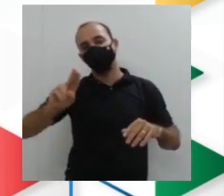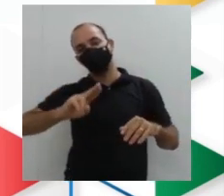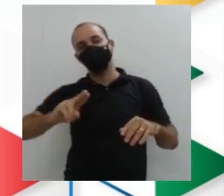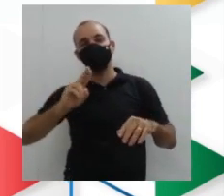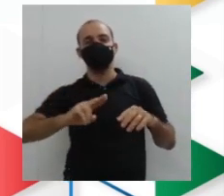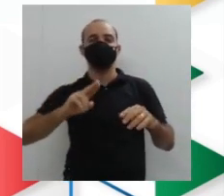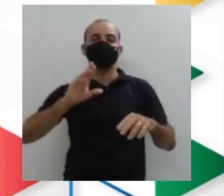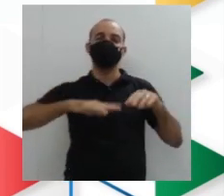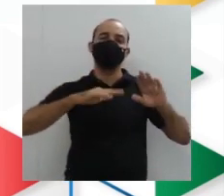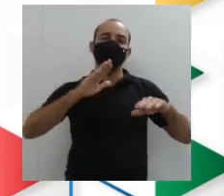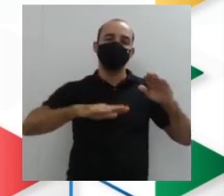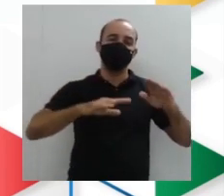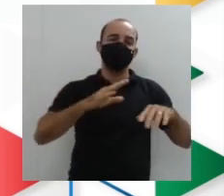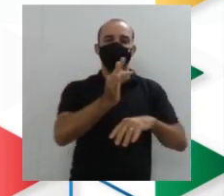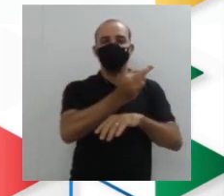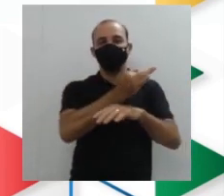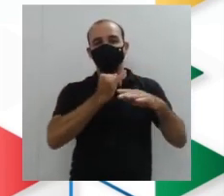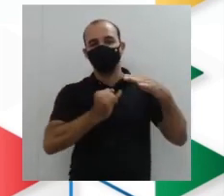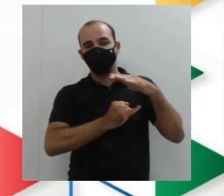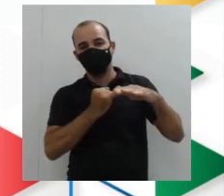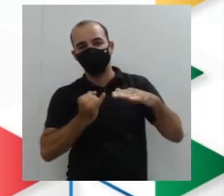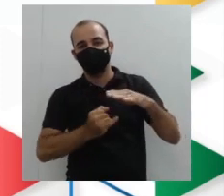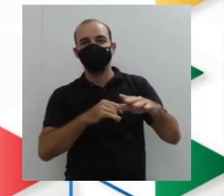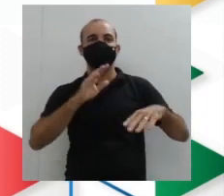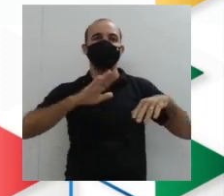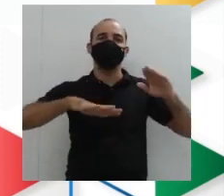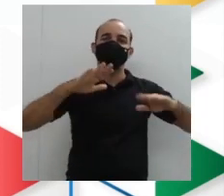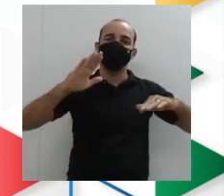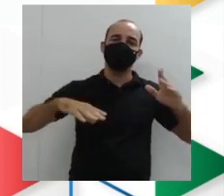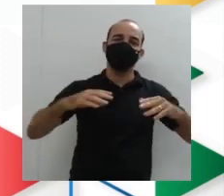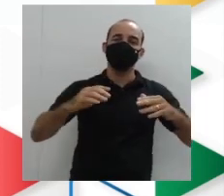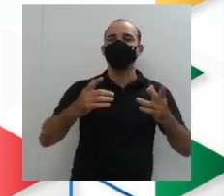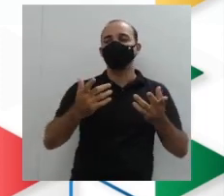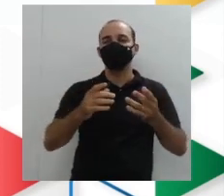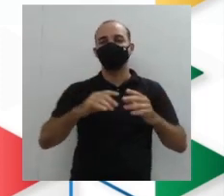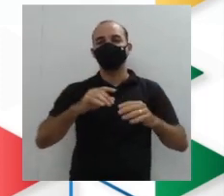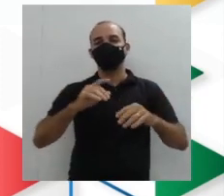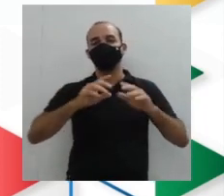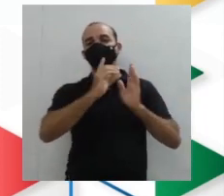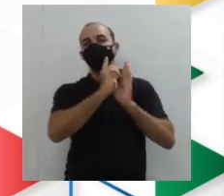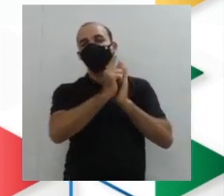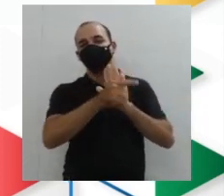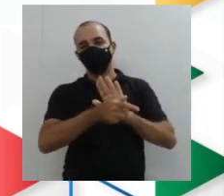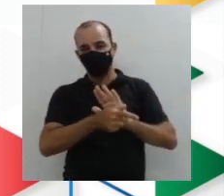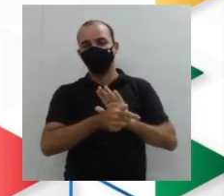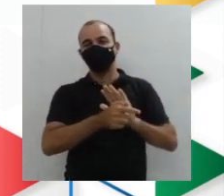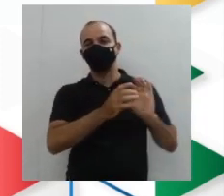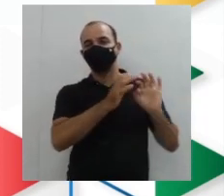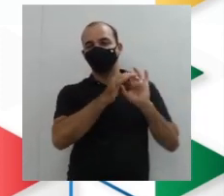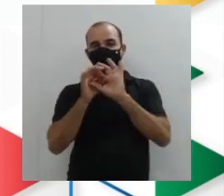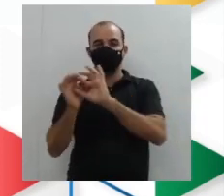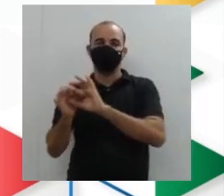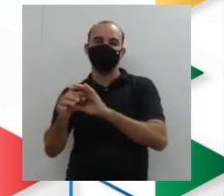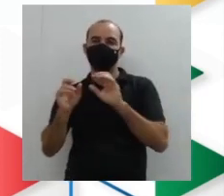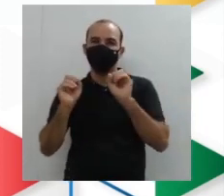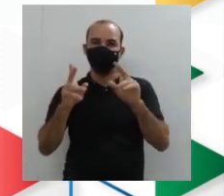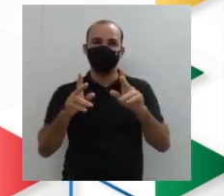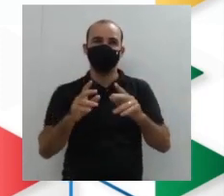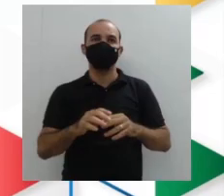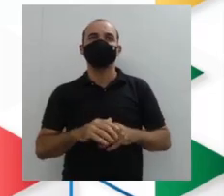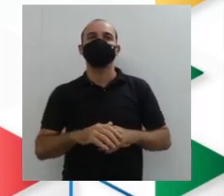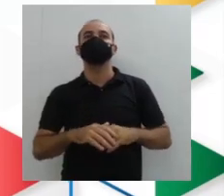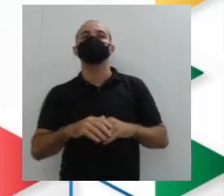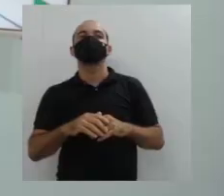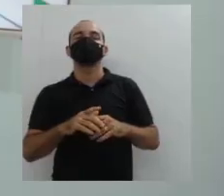diferentes. E embaixo nós temos, então, propaganda é um gênero textual. Isso sim. Vejam só, mais